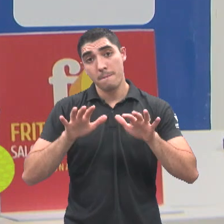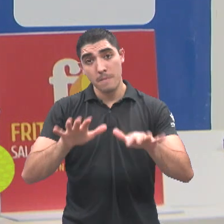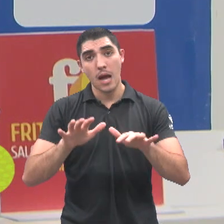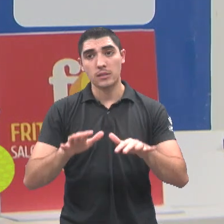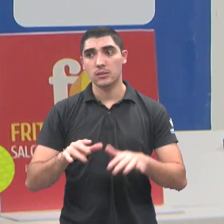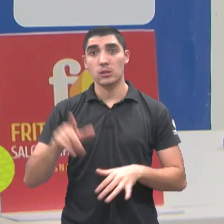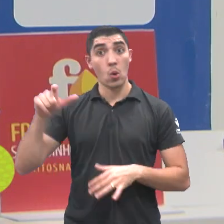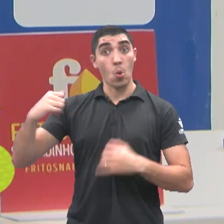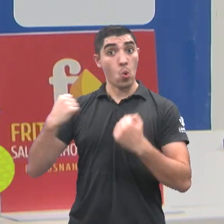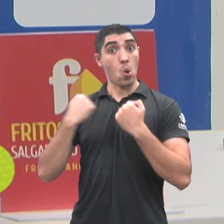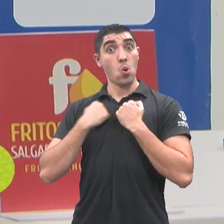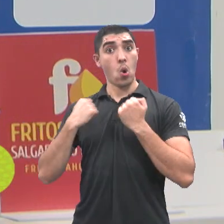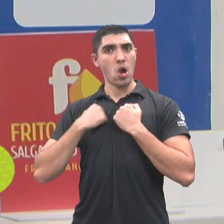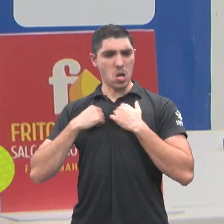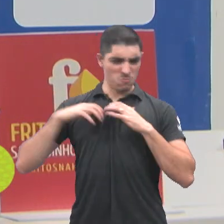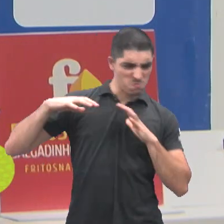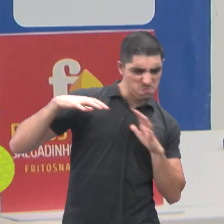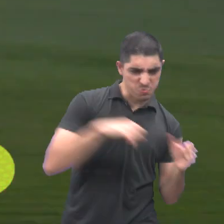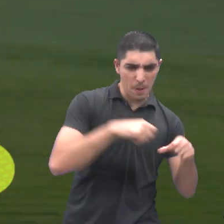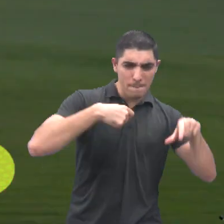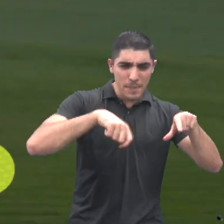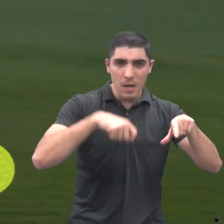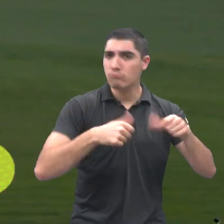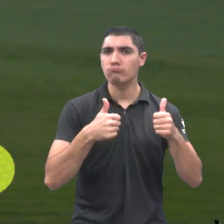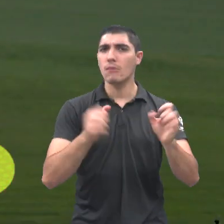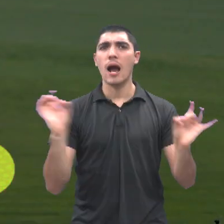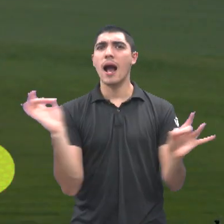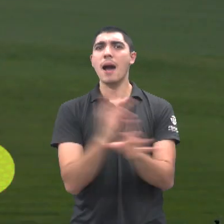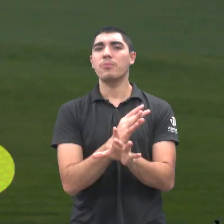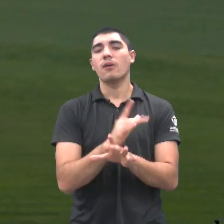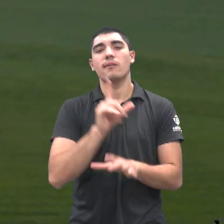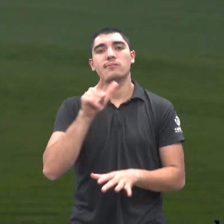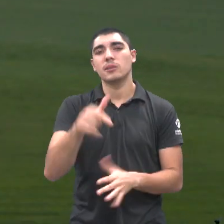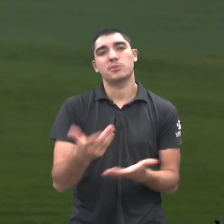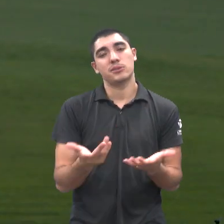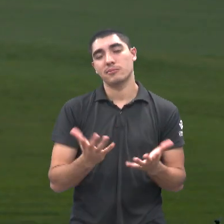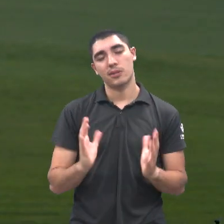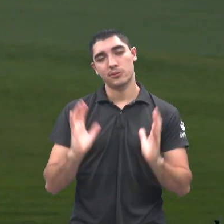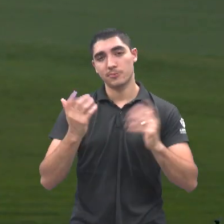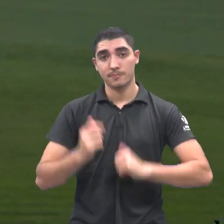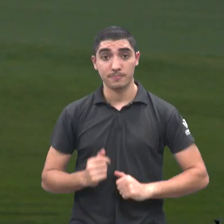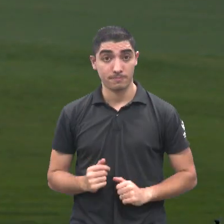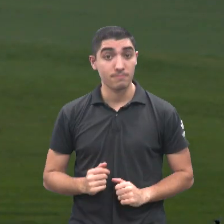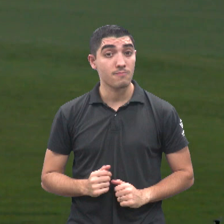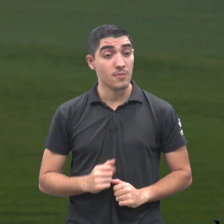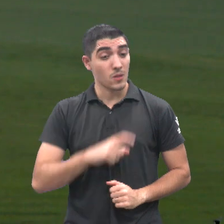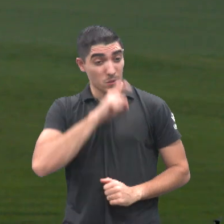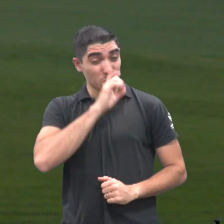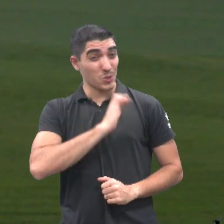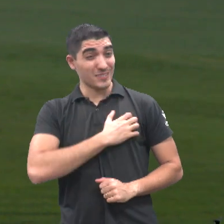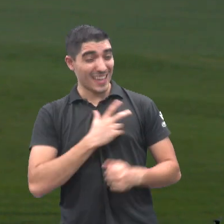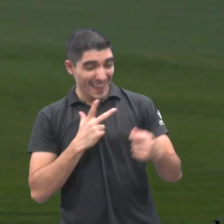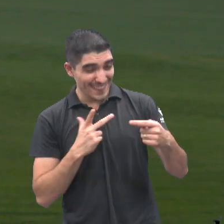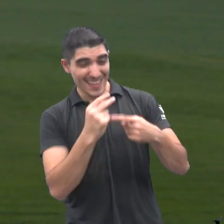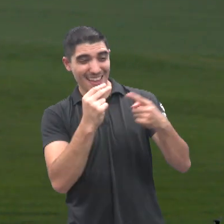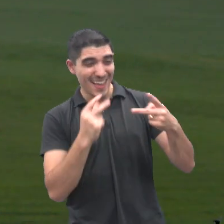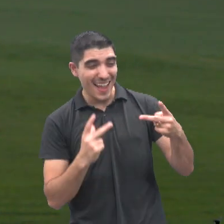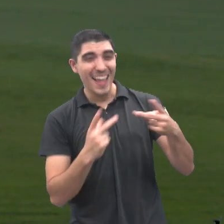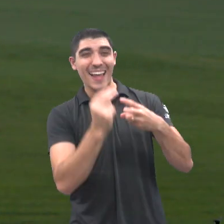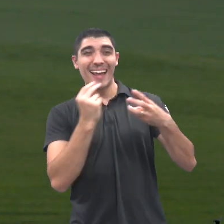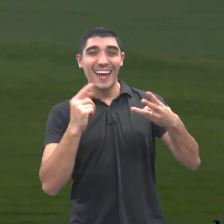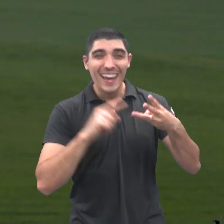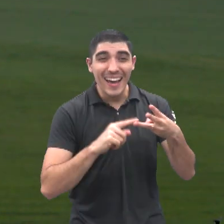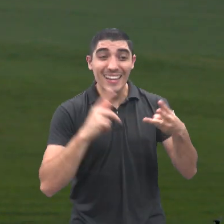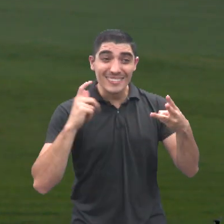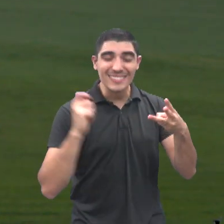Ariel, não tem mais jogo. Não tem mais jogo. E a sequência de vitórias do São José foi interrompida logo na volta ao Martins Pereira.